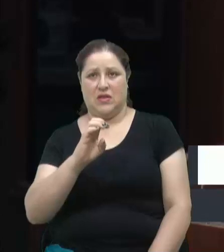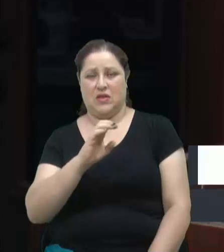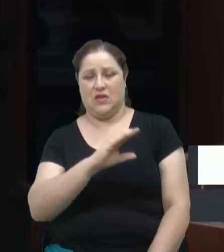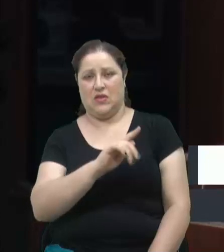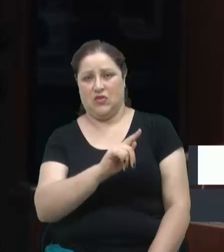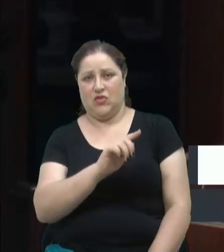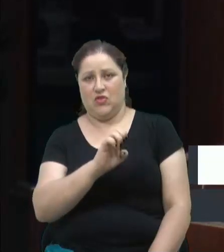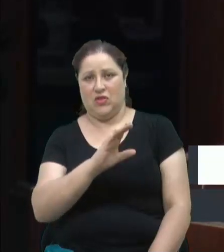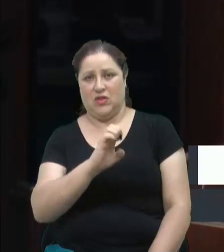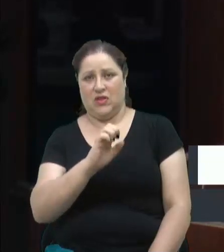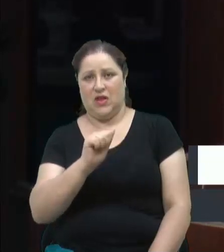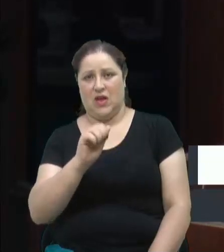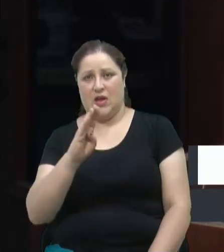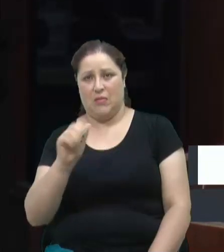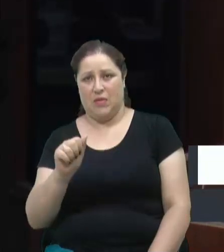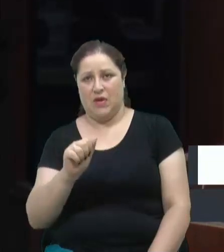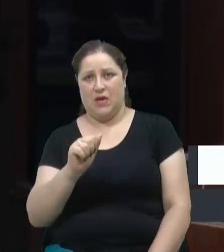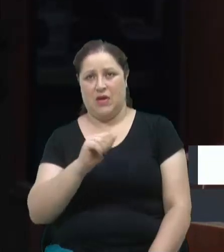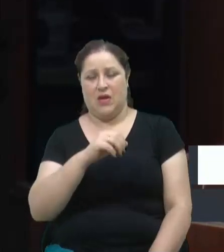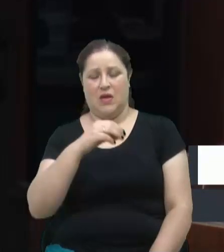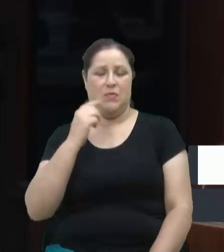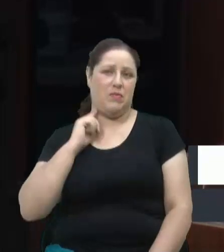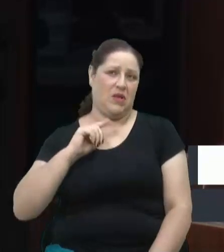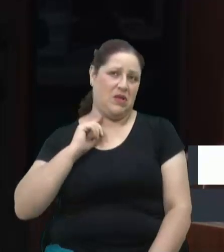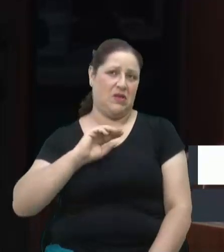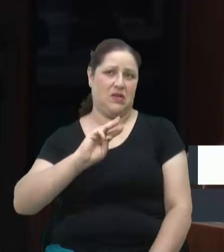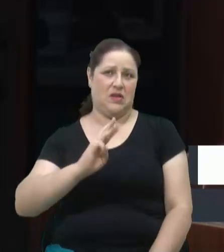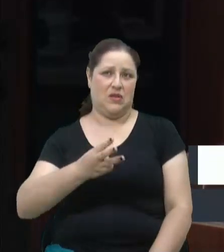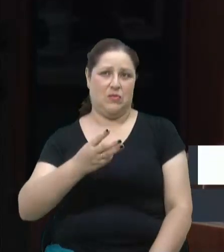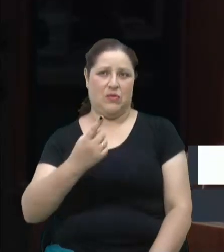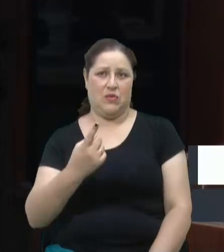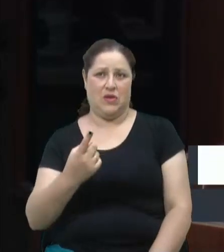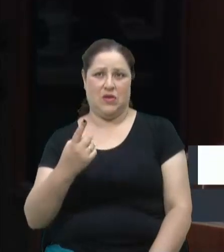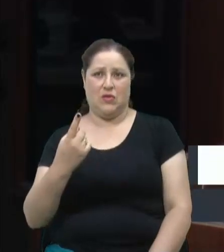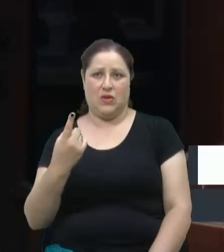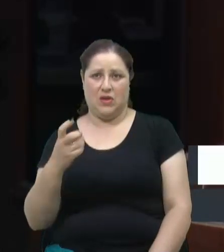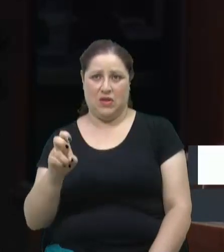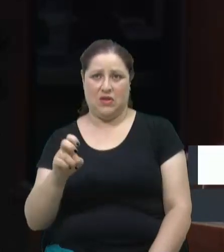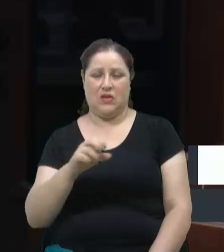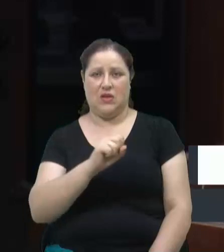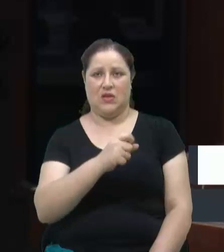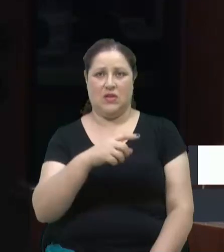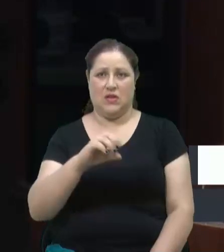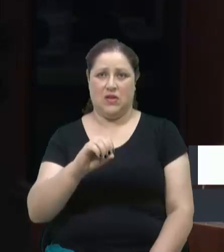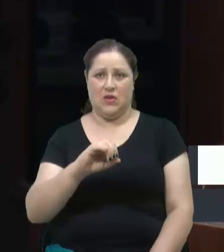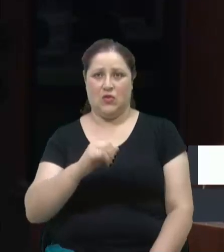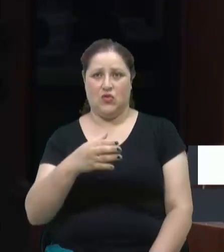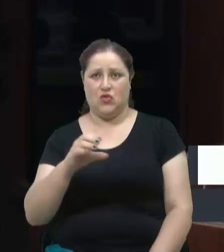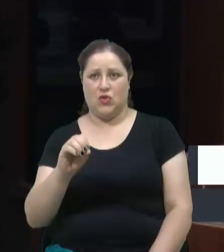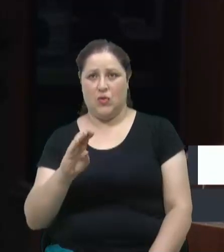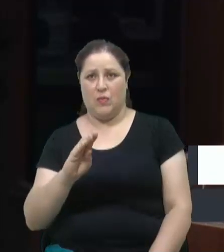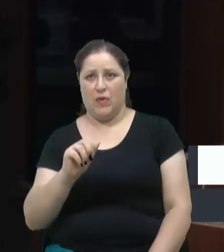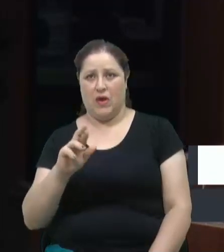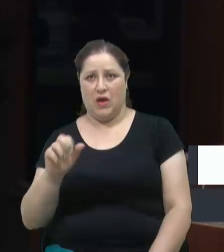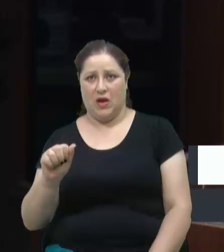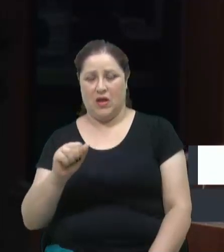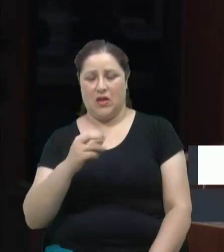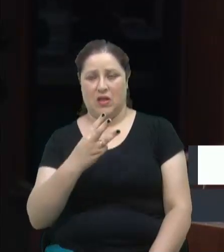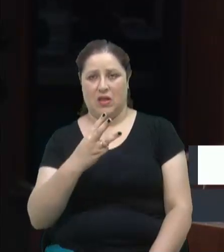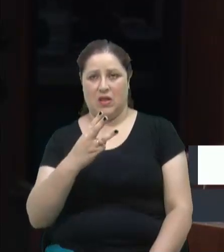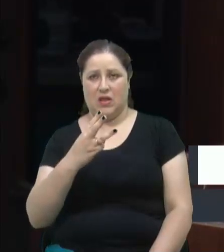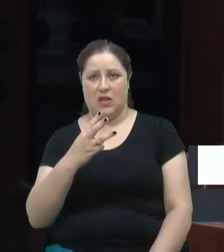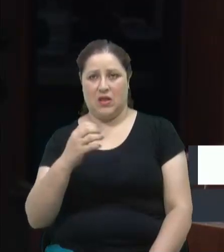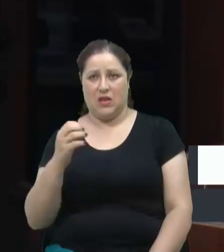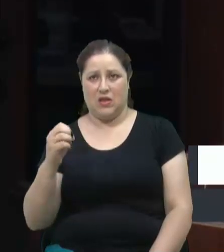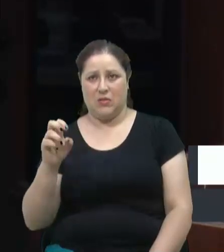Geceaba, de Minas, 3.115. São João da Barra, 3.005. E assim por diante,